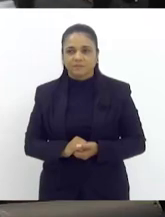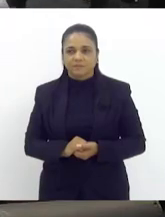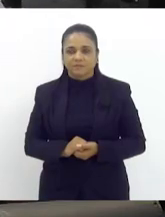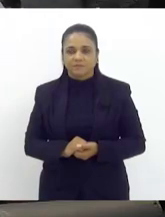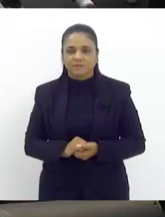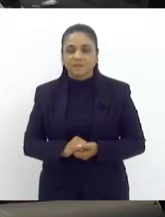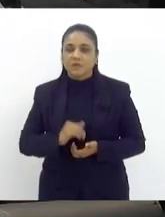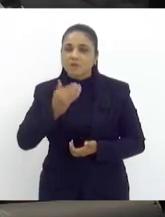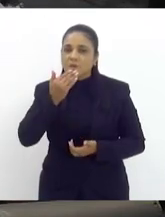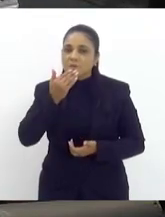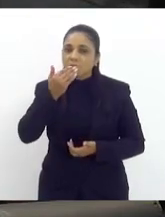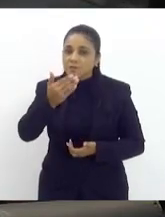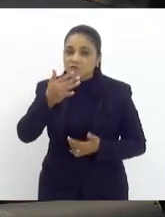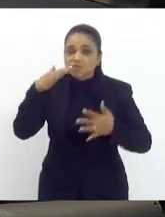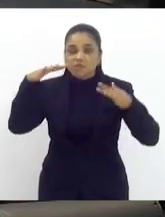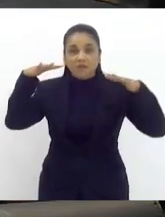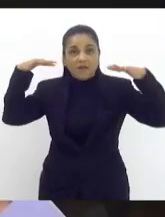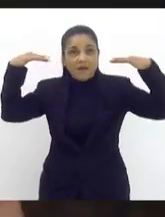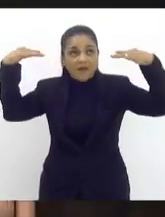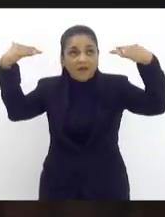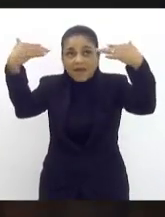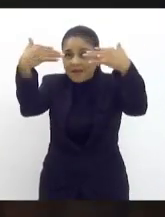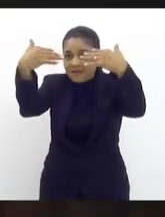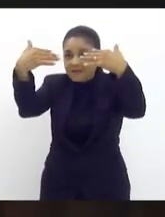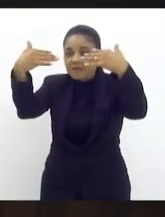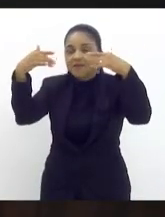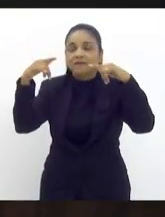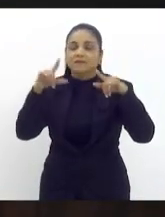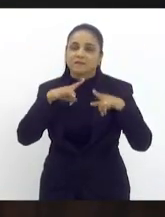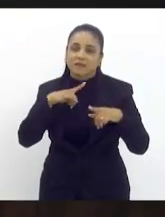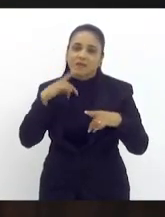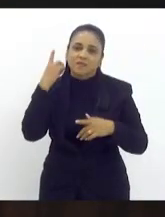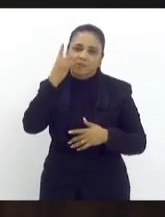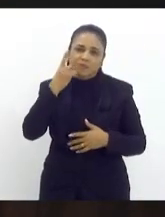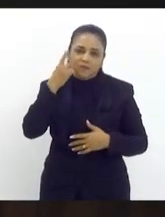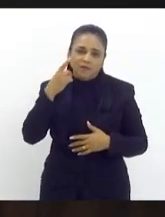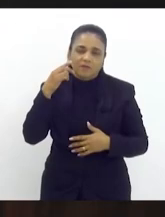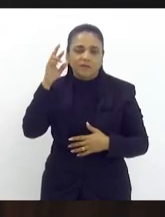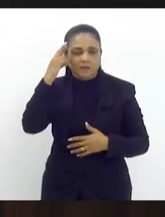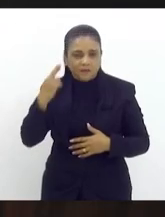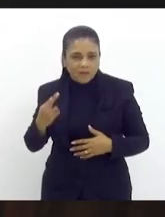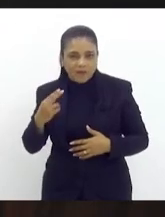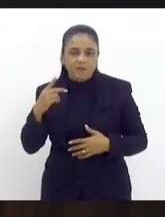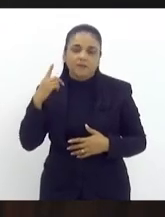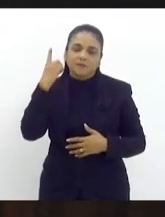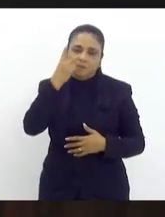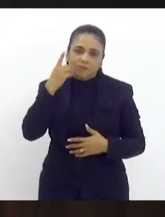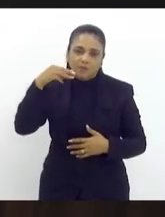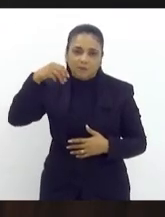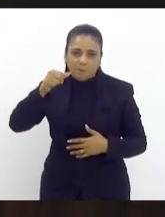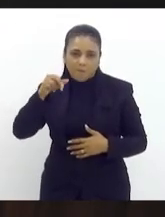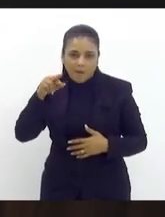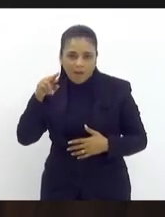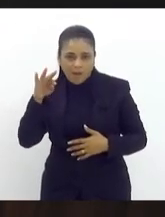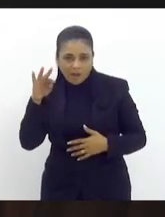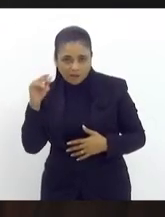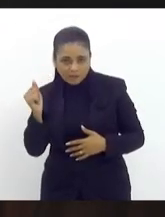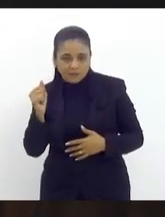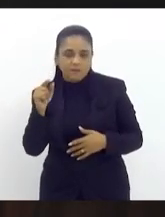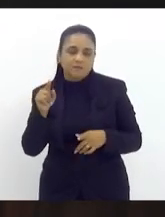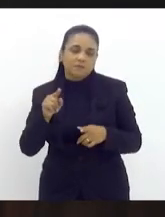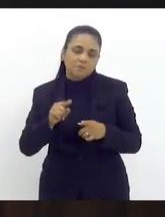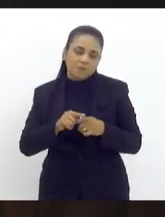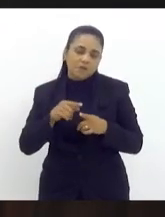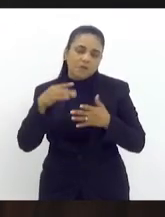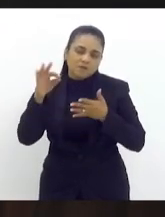Só pedindo à galeria, como tem deputada Renata escrita, deputada Marta Rocha, é importante a gente ouvir ela, e